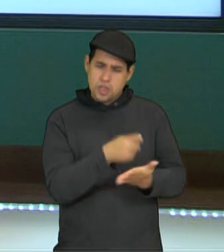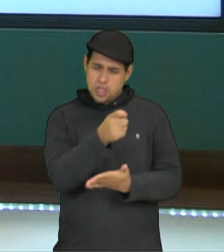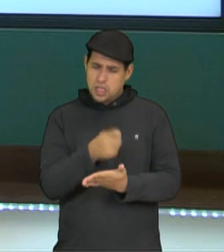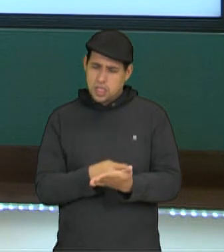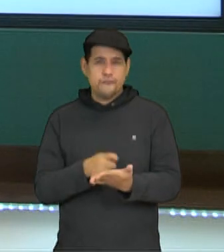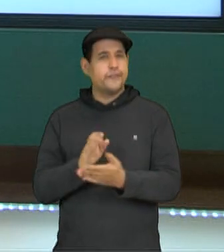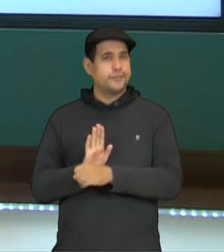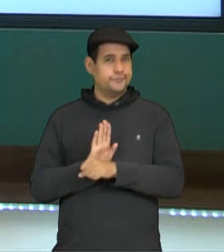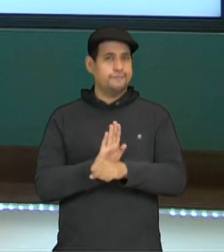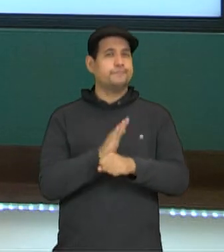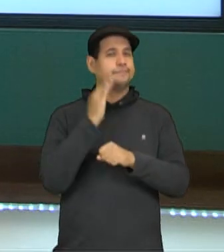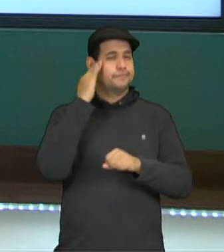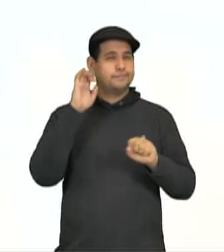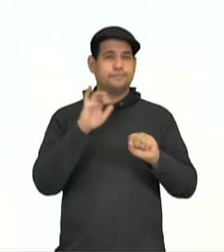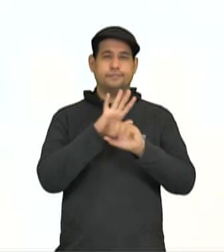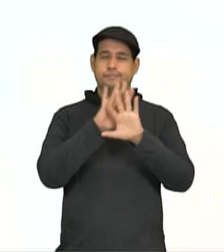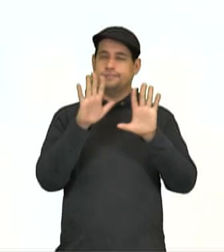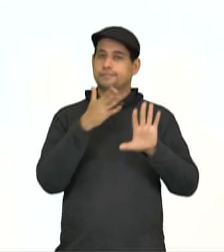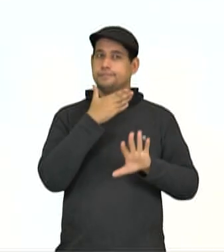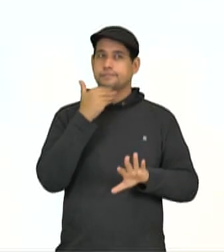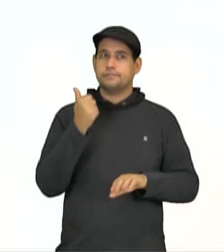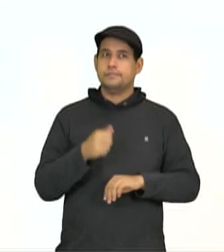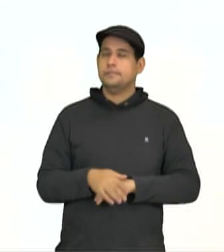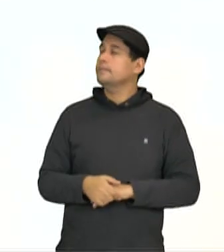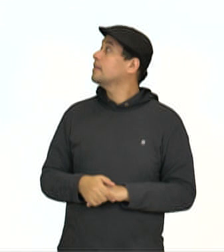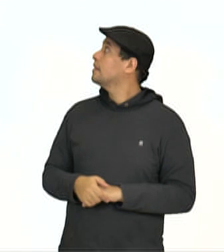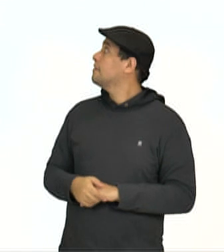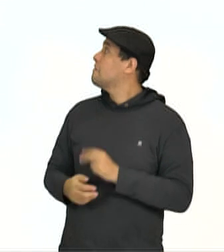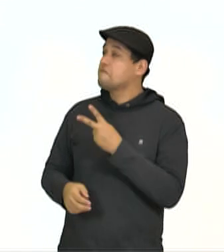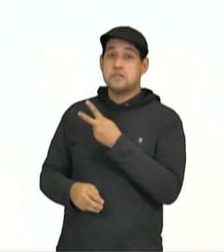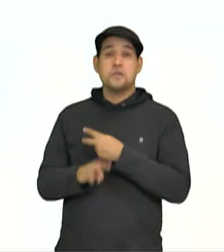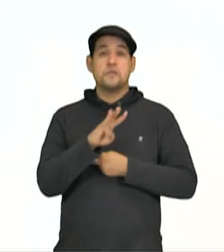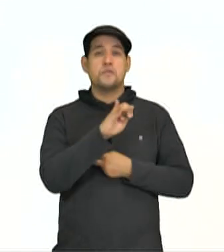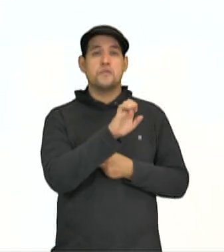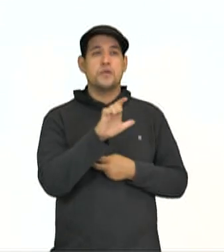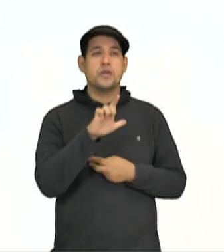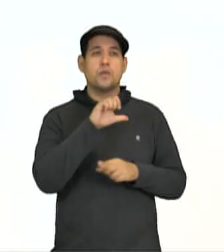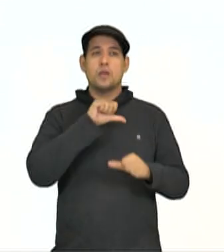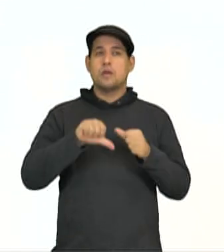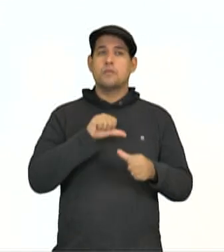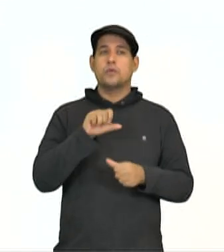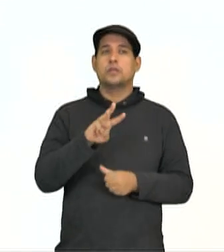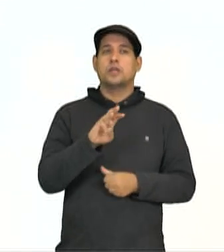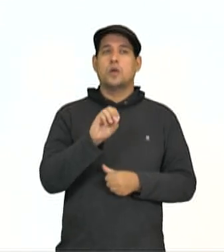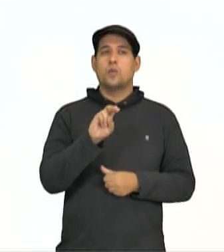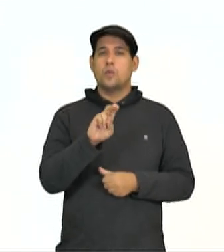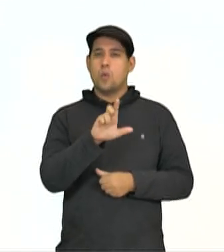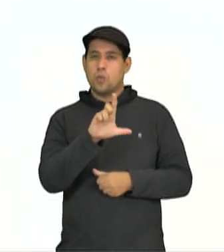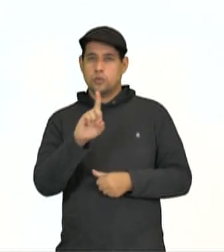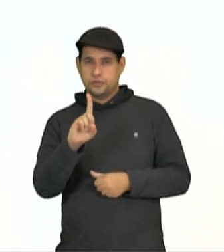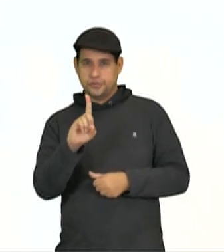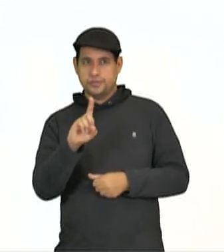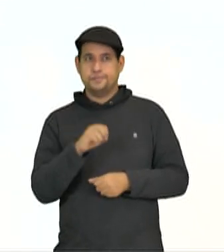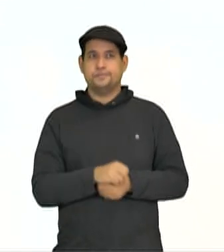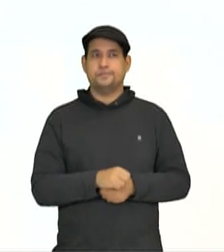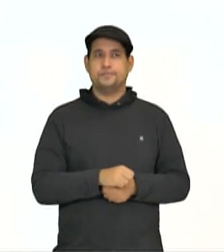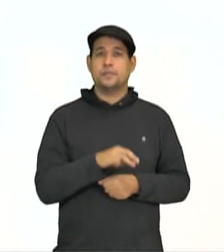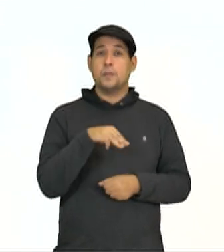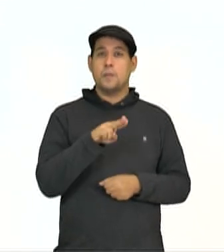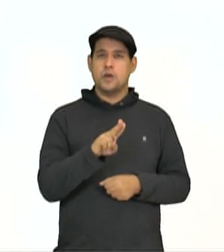aqui que vai ajudar muito. Ó, will, ele vira would. Must, ele vira had